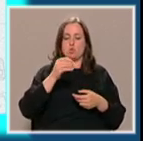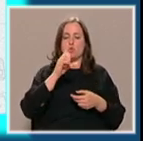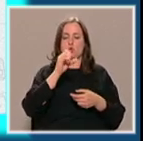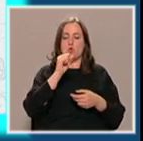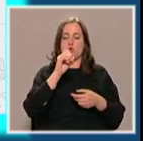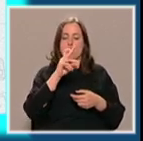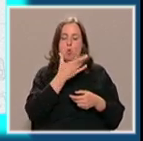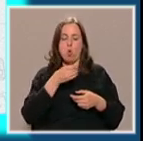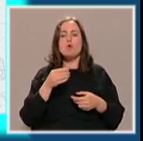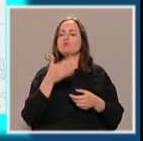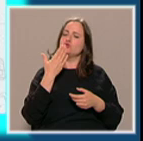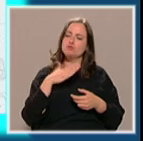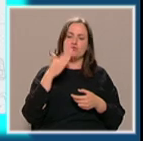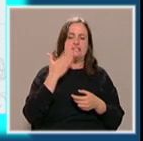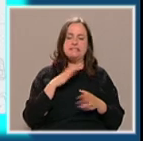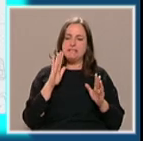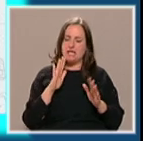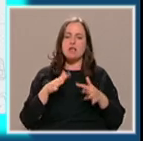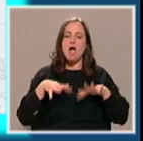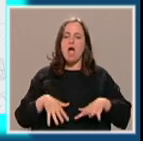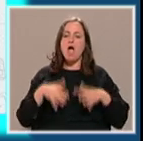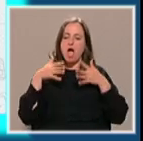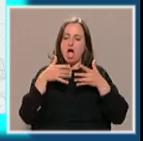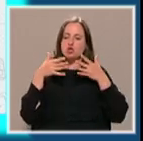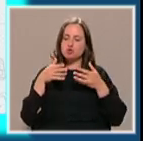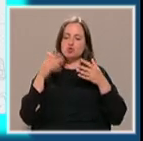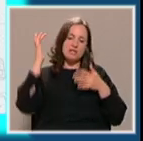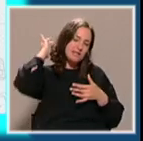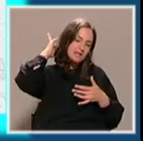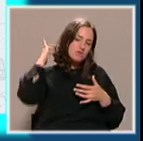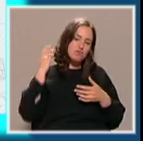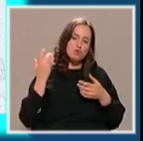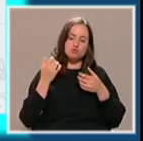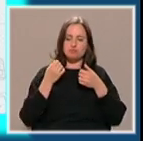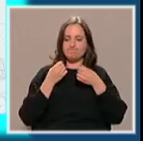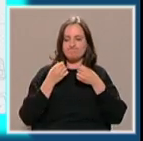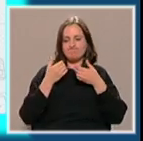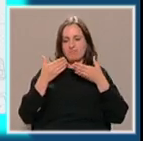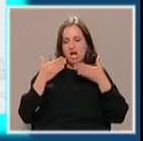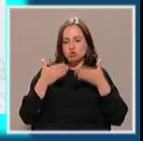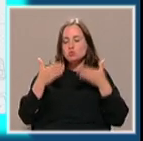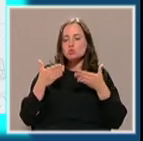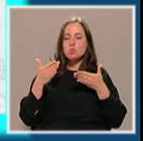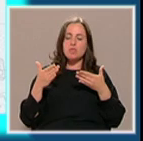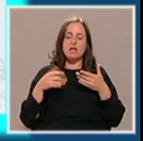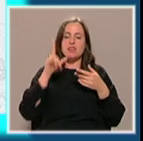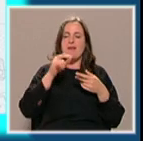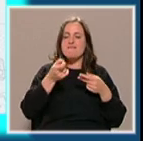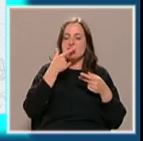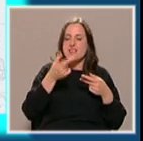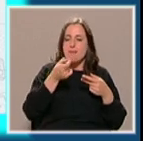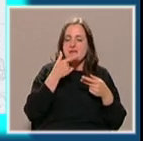suficiente, que acaba por ajudar no desenvolvimento do sistema nervoso, vitaminas também em quantidade